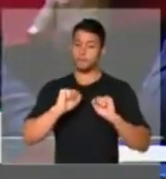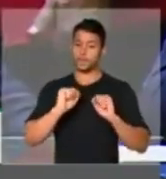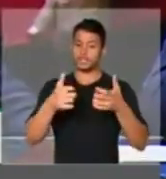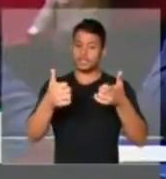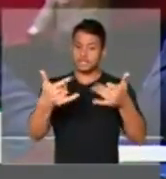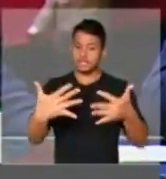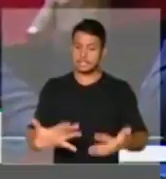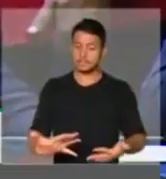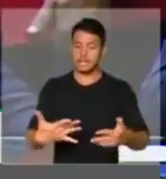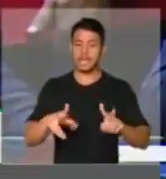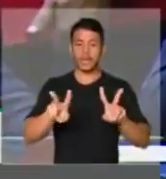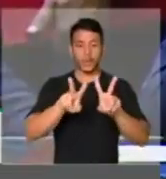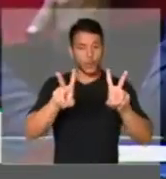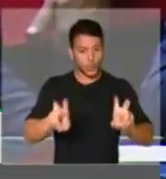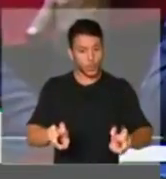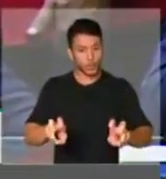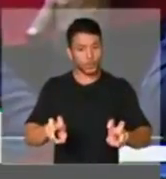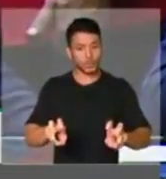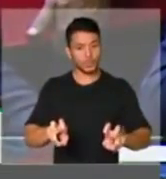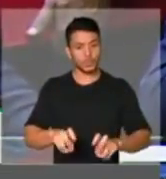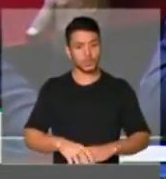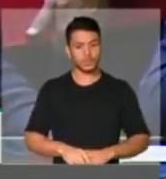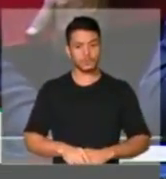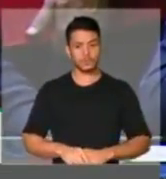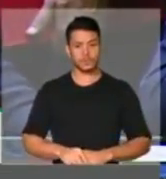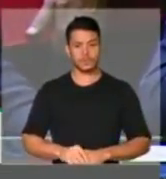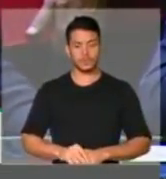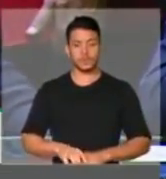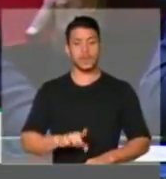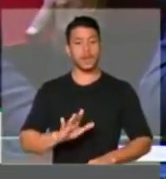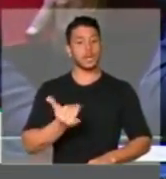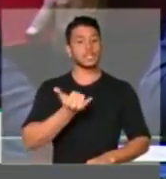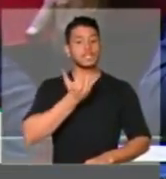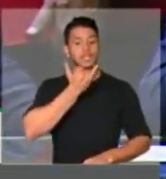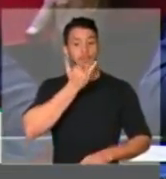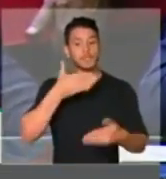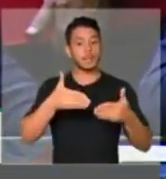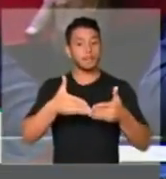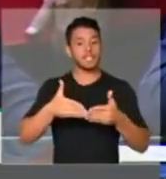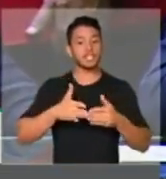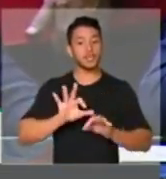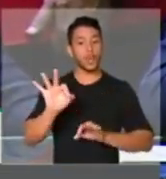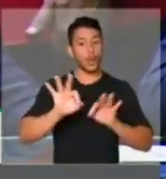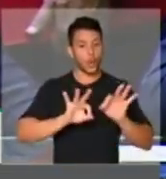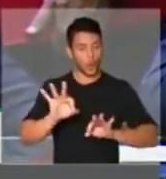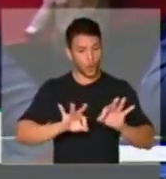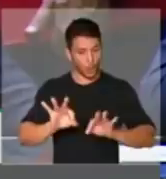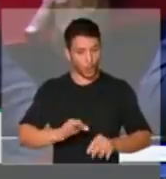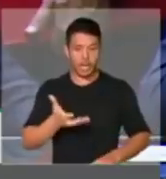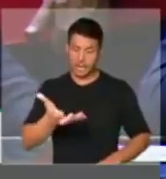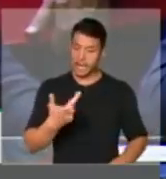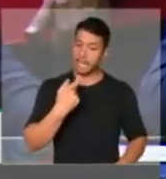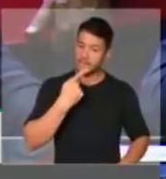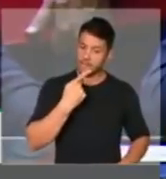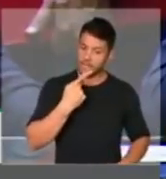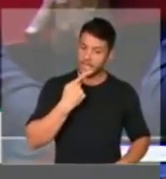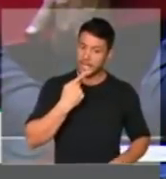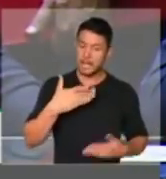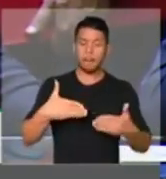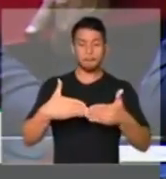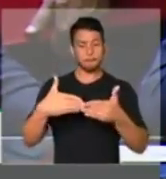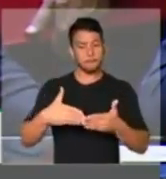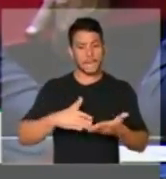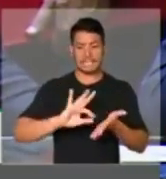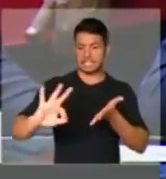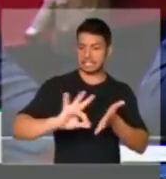assunto. Muito bem, artigo 155. Não, é uma questão de ordem. Quer falar sobre a deputada? Se